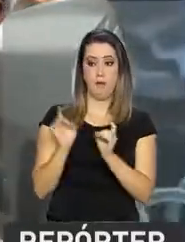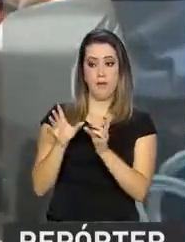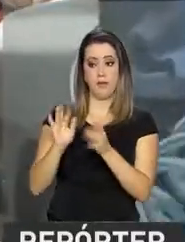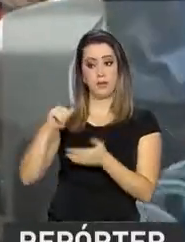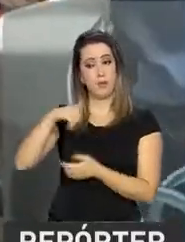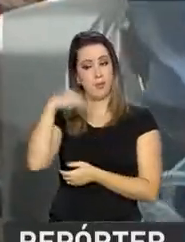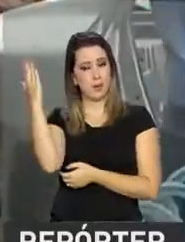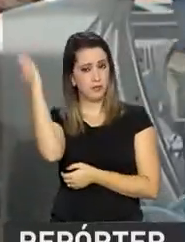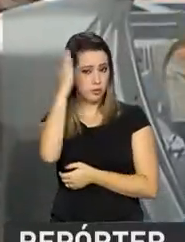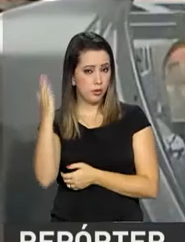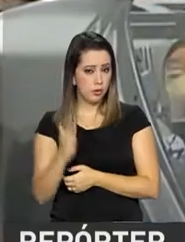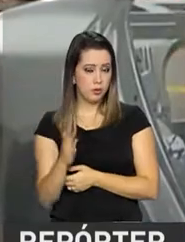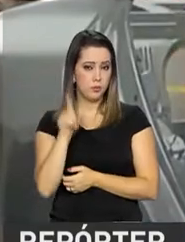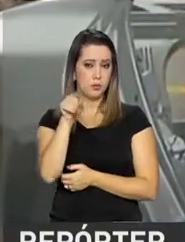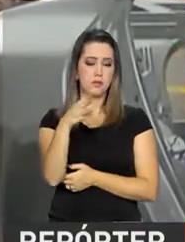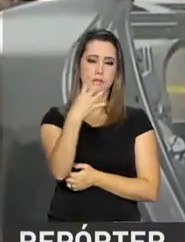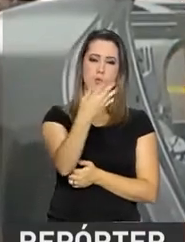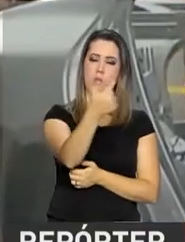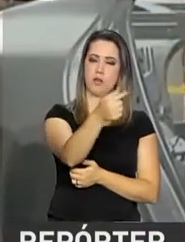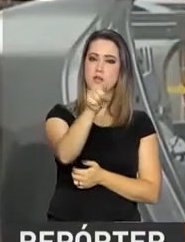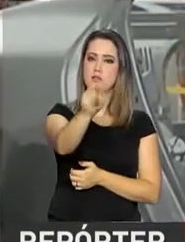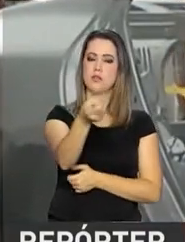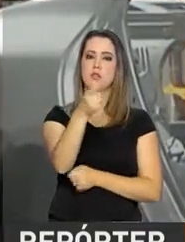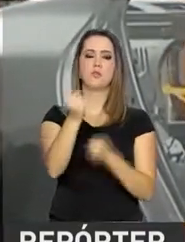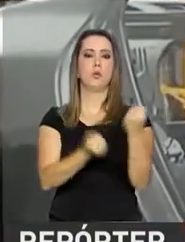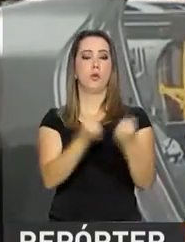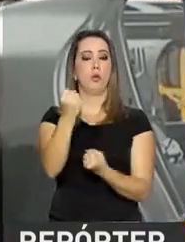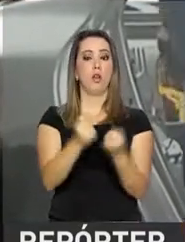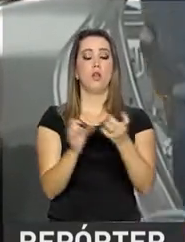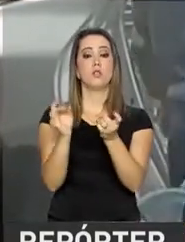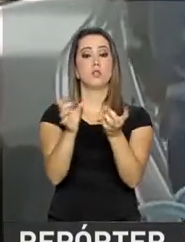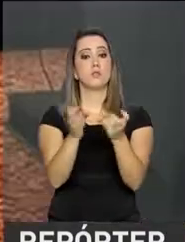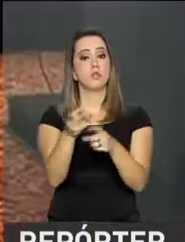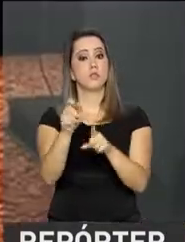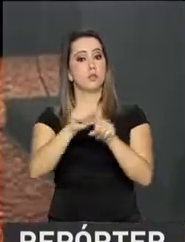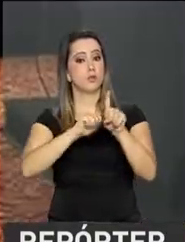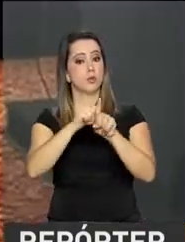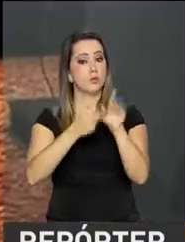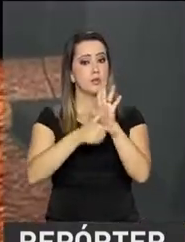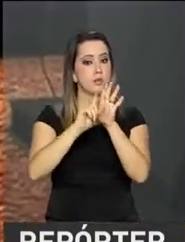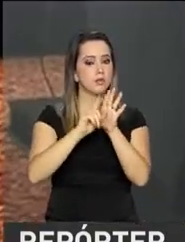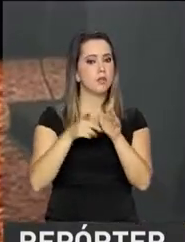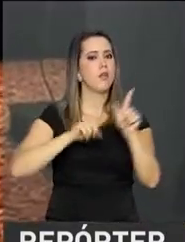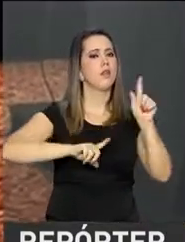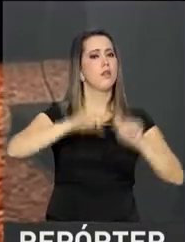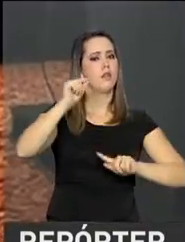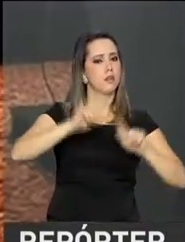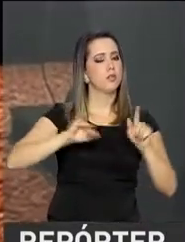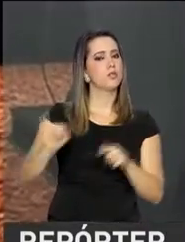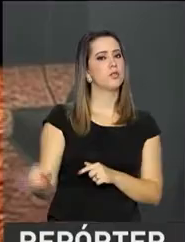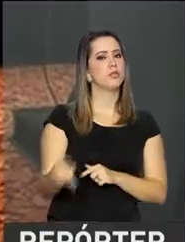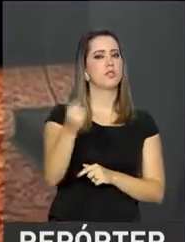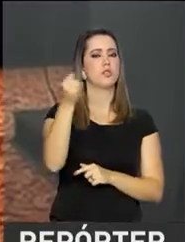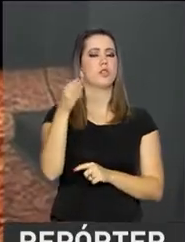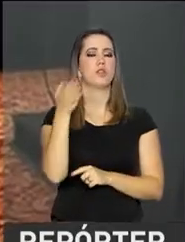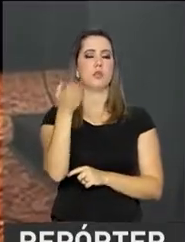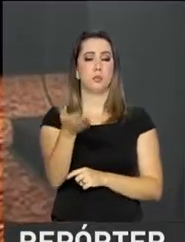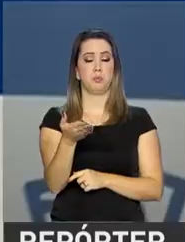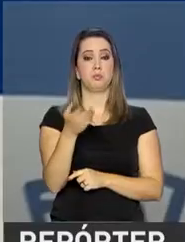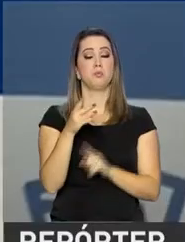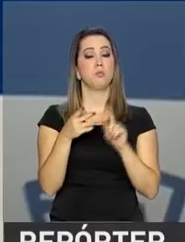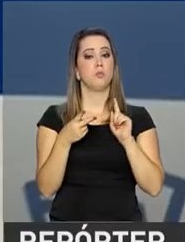foi um deles 47 mil unidades foram exportadas no mês passado recorde para meses de janeiro segundo